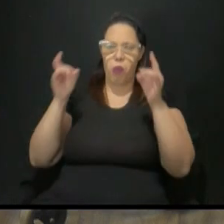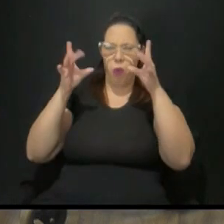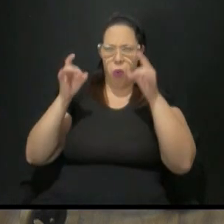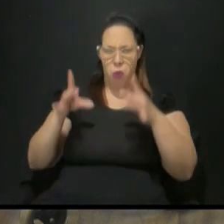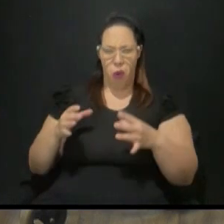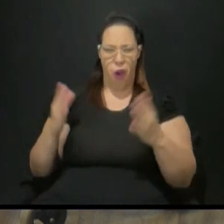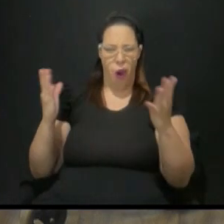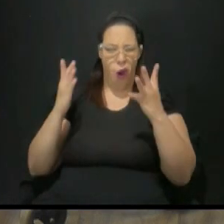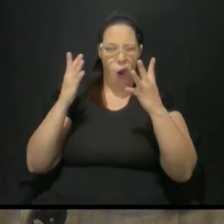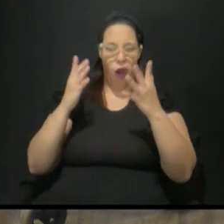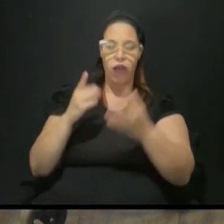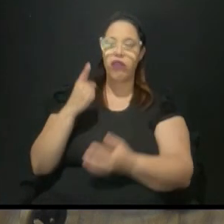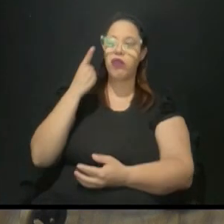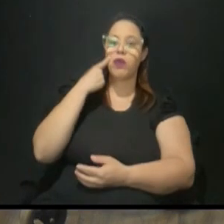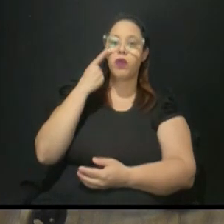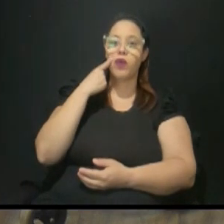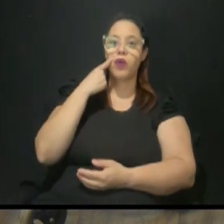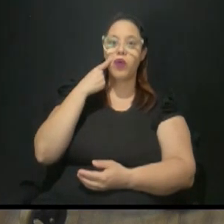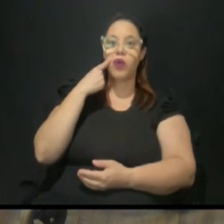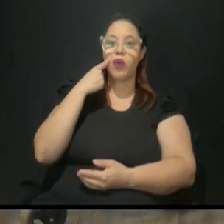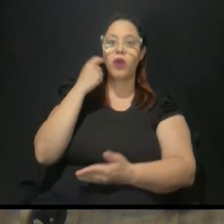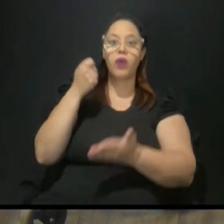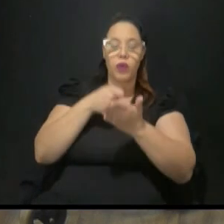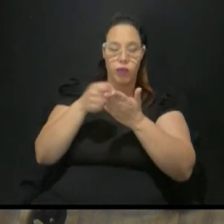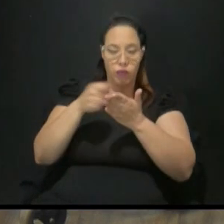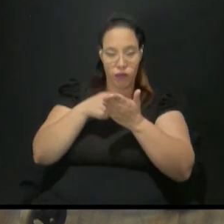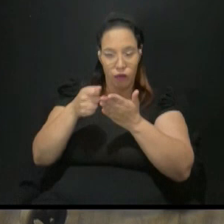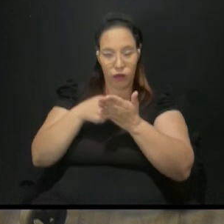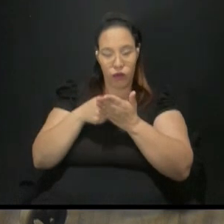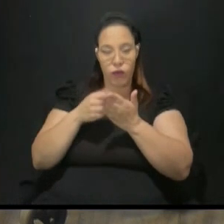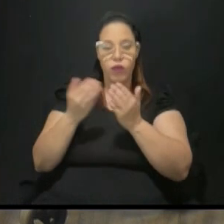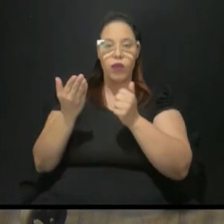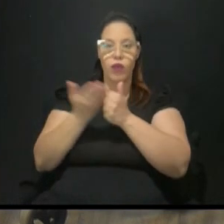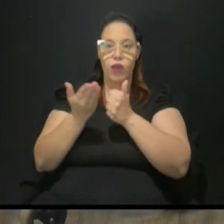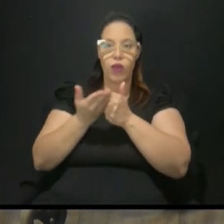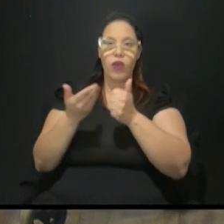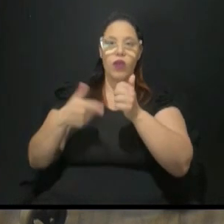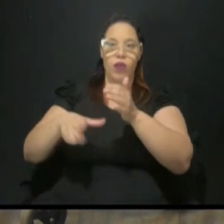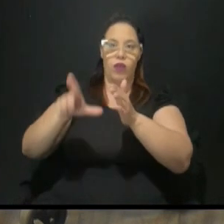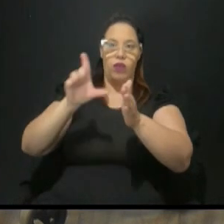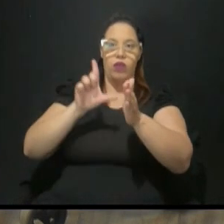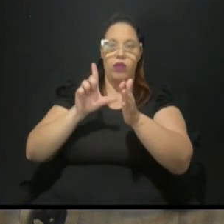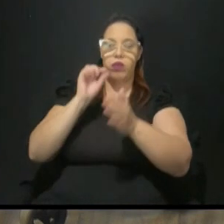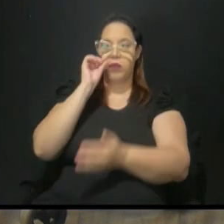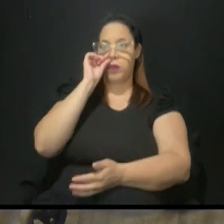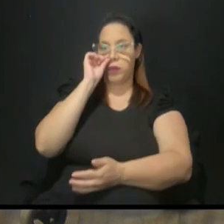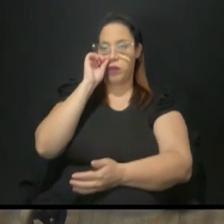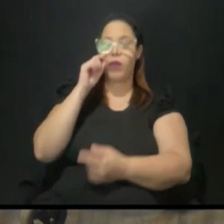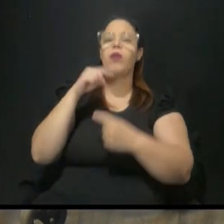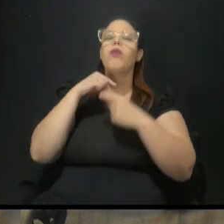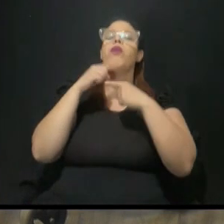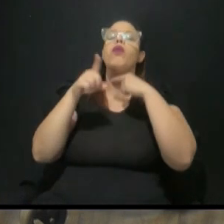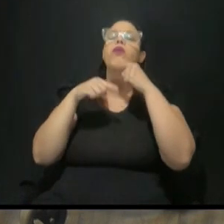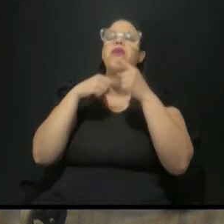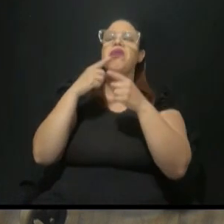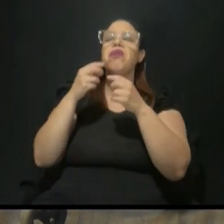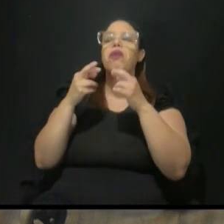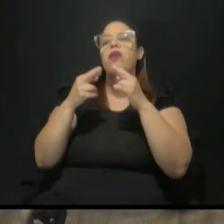gente já teve correções aqui, porque no bloco anterior ficou aqui uma dúvida. Uma não, ficaram